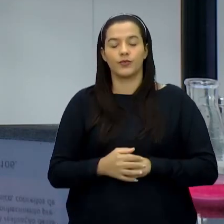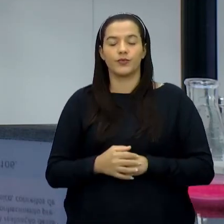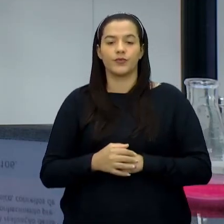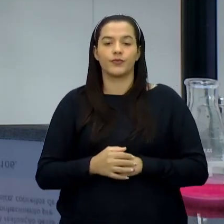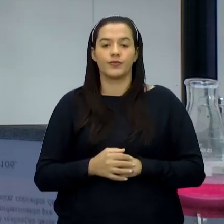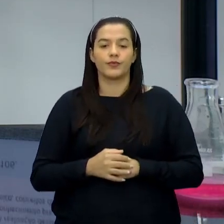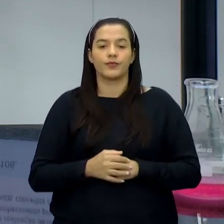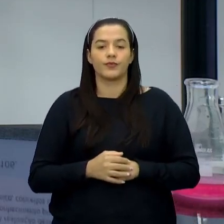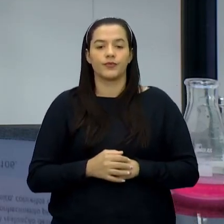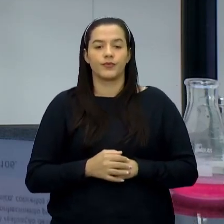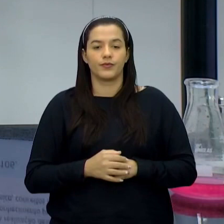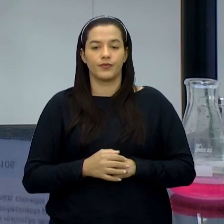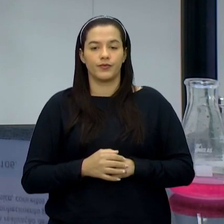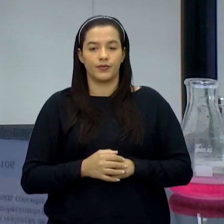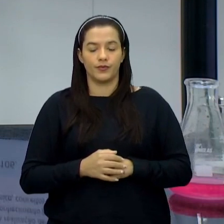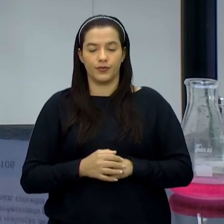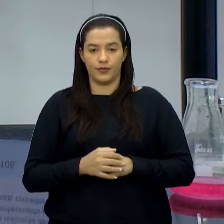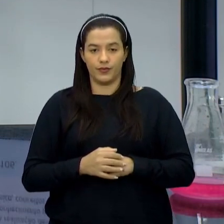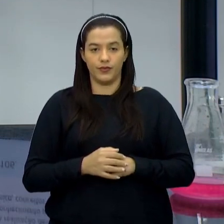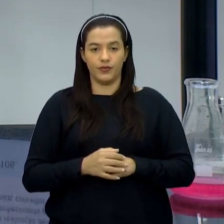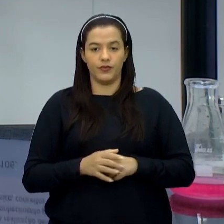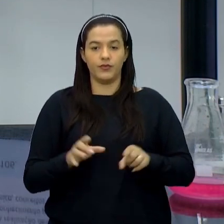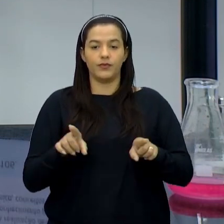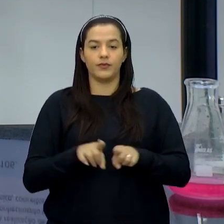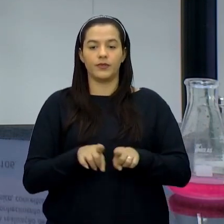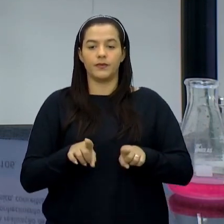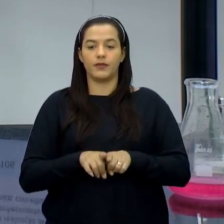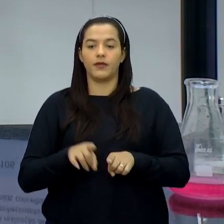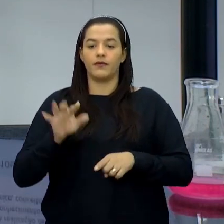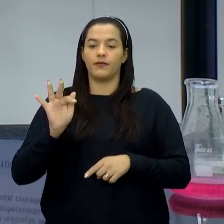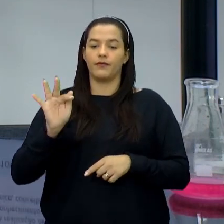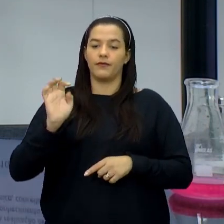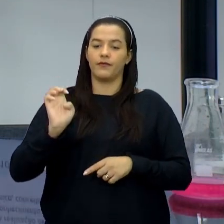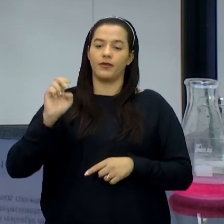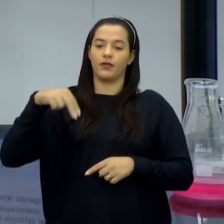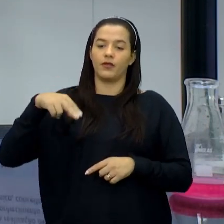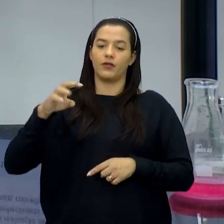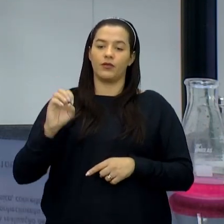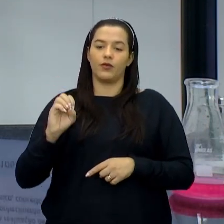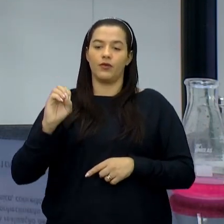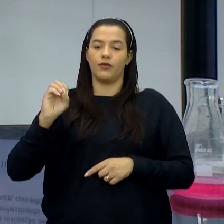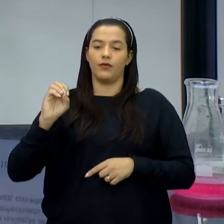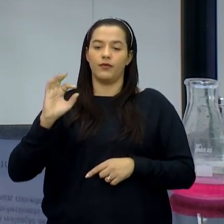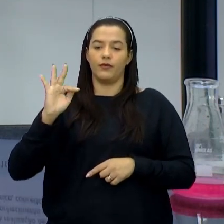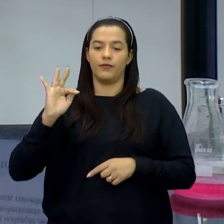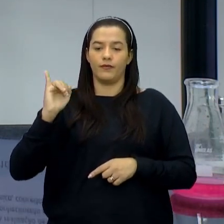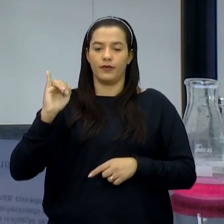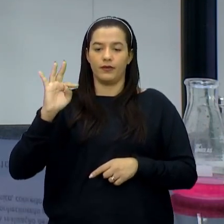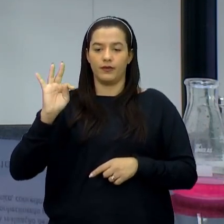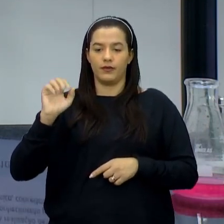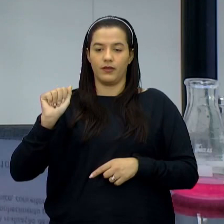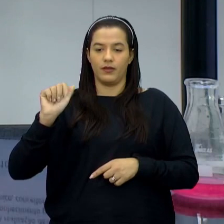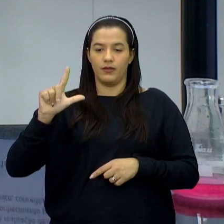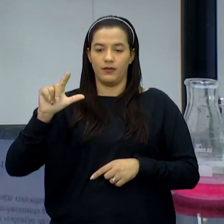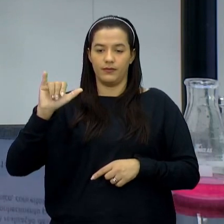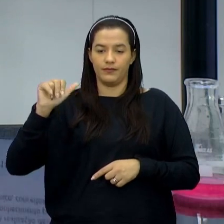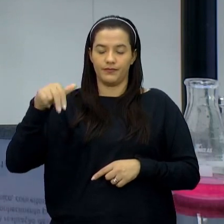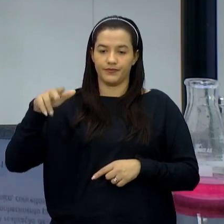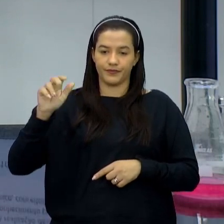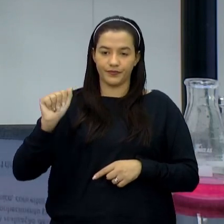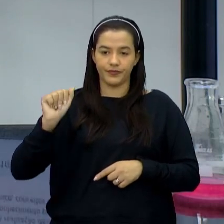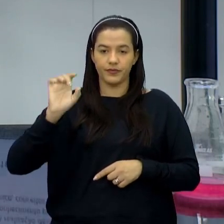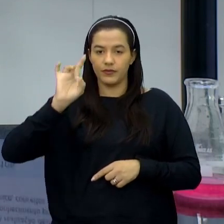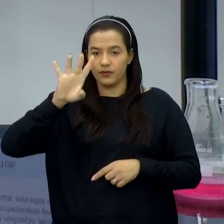base, ok? Nós temos também a fenolftaleína, que já é mais difícil de ser encontrada, e ela só muda de